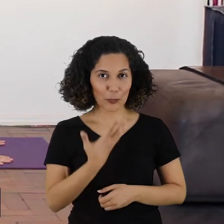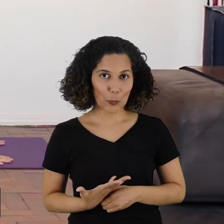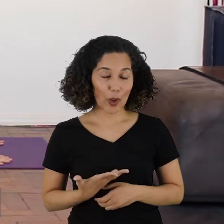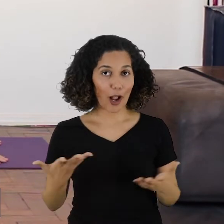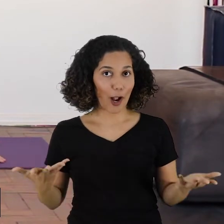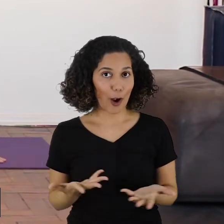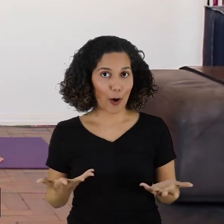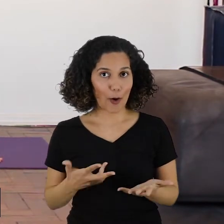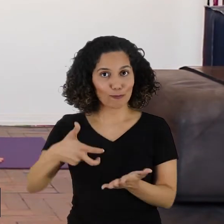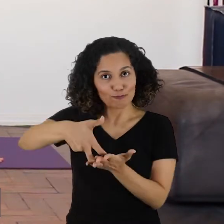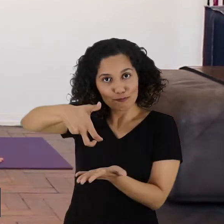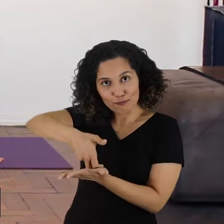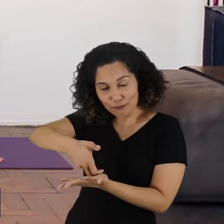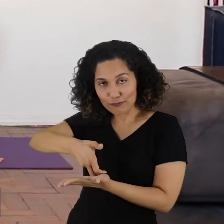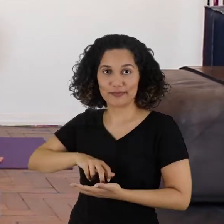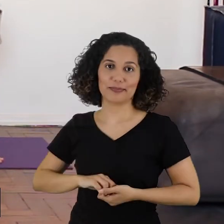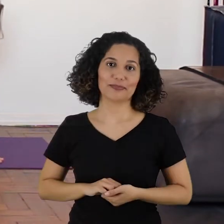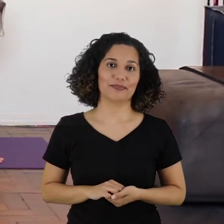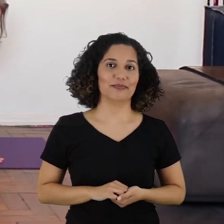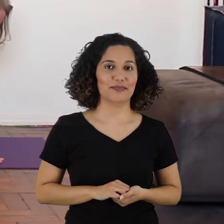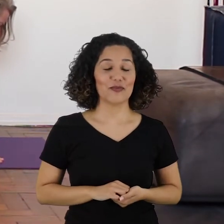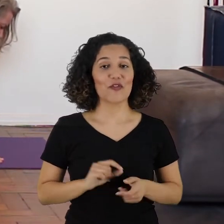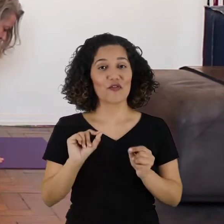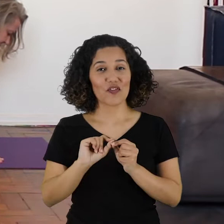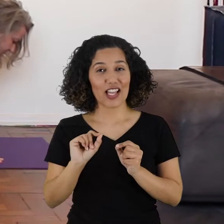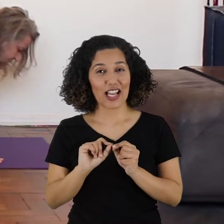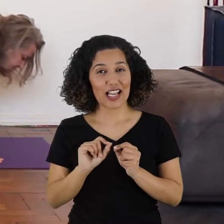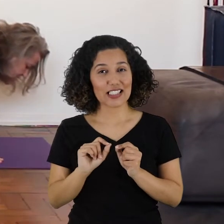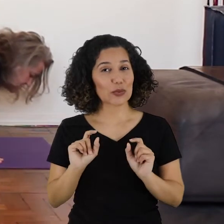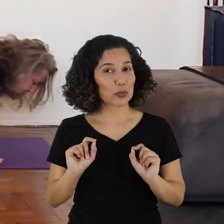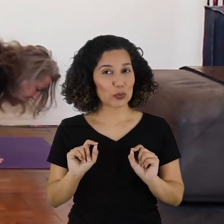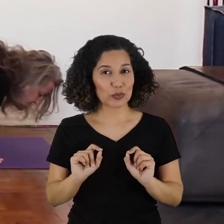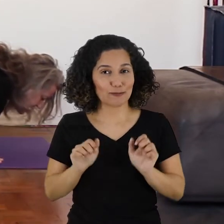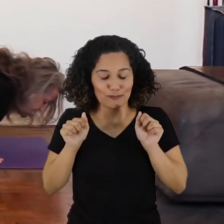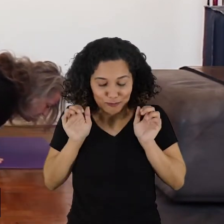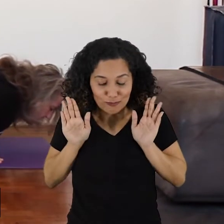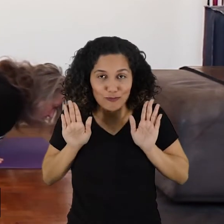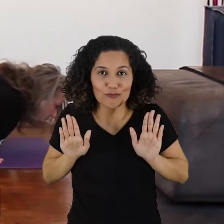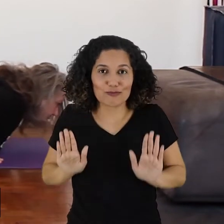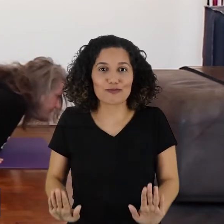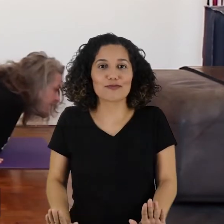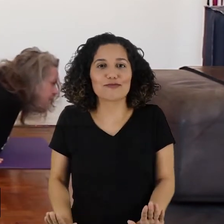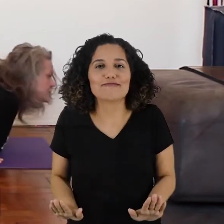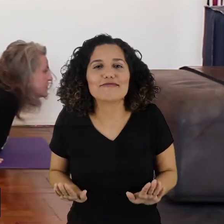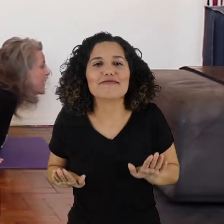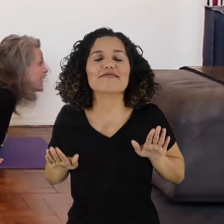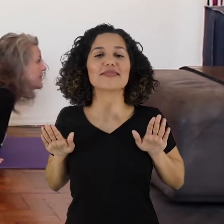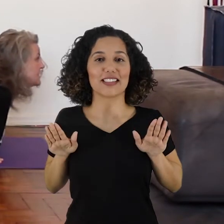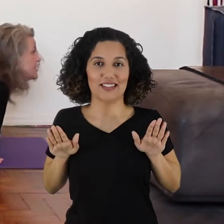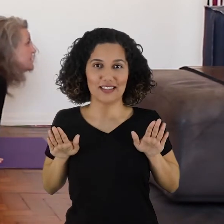Boa, a gente vai lá para quatro apoios, e aí a gente vai fazer uma flexão de braço, levando o tronco para